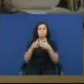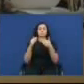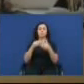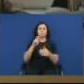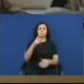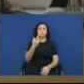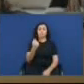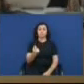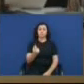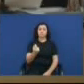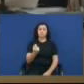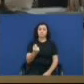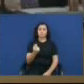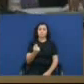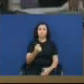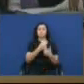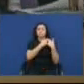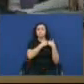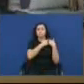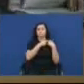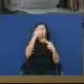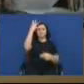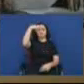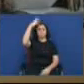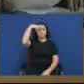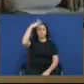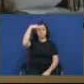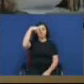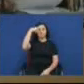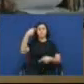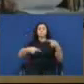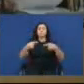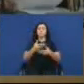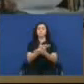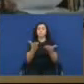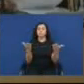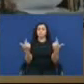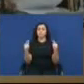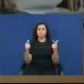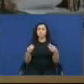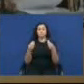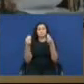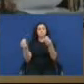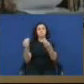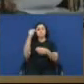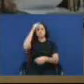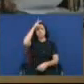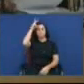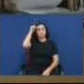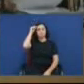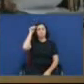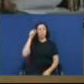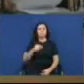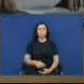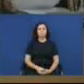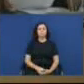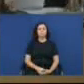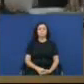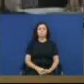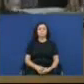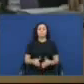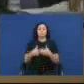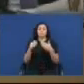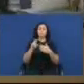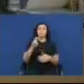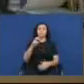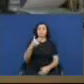Requerimento 520, vereadora Érica Tanque. Em discussão. Não havendo, ao executivo. Requerimento